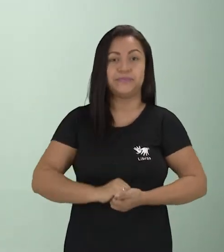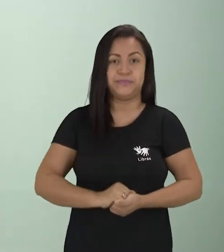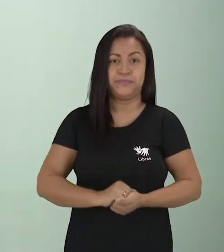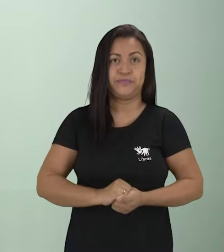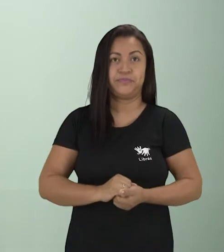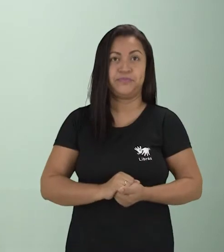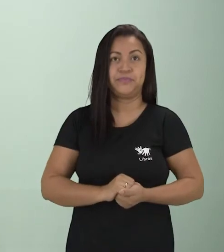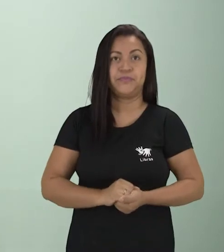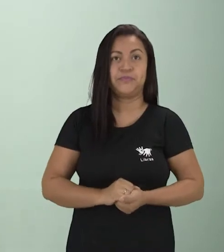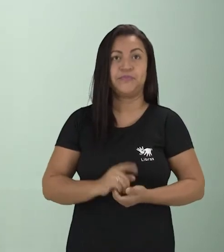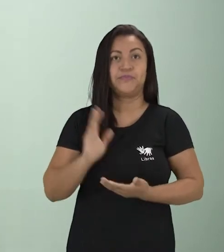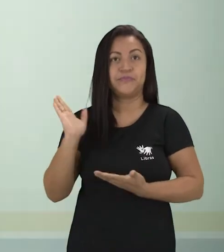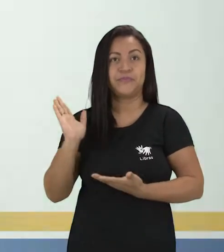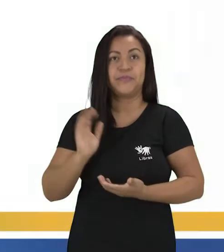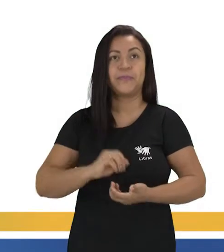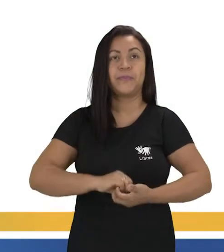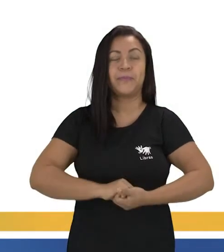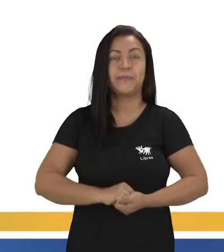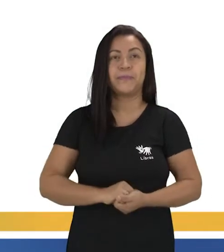lá à tela.